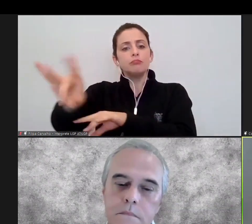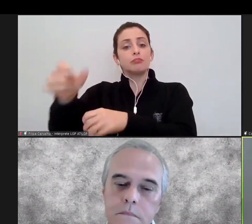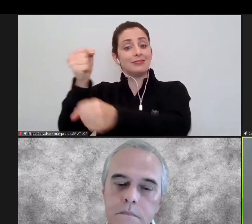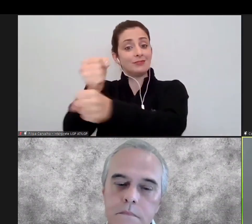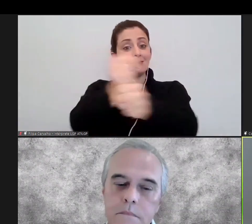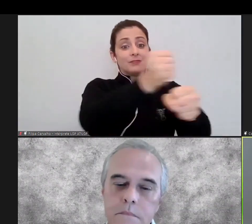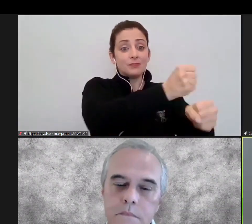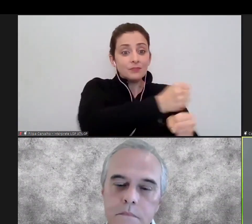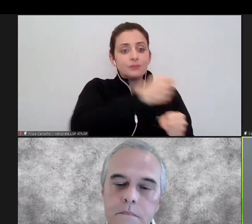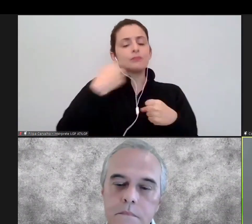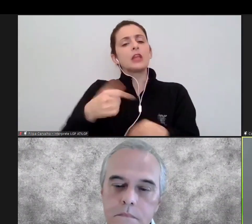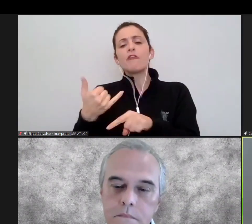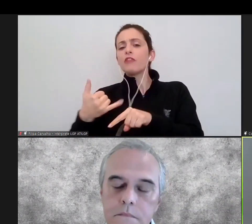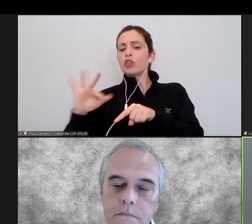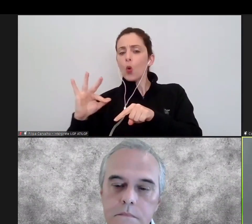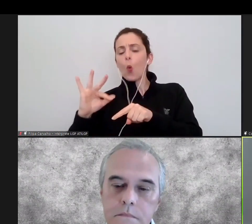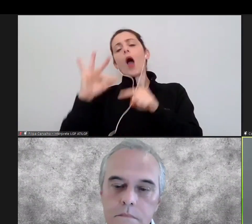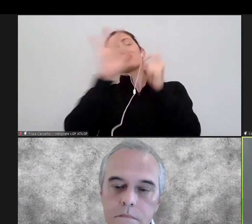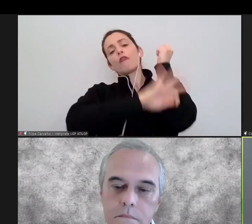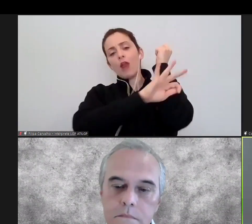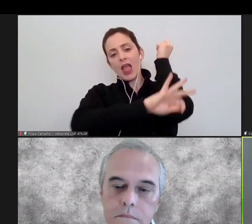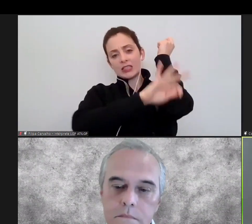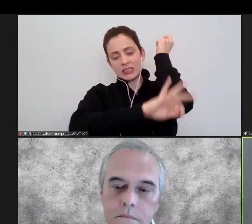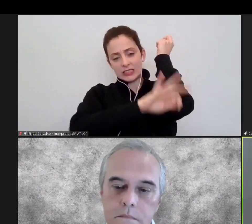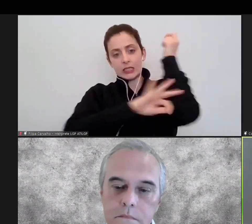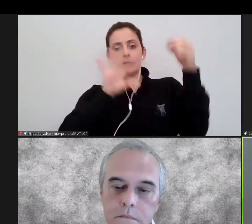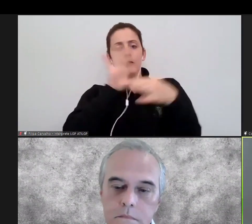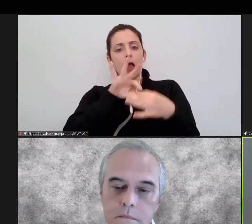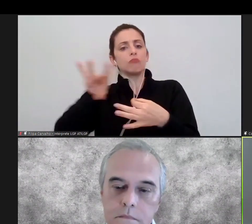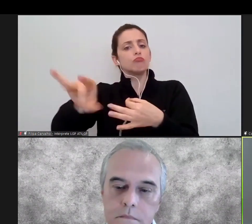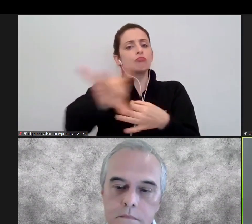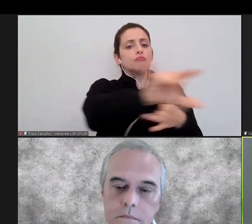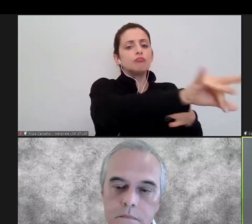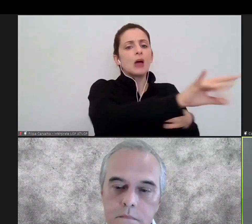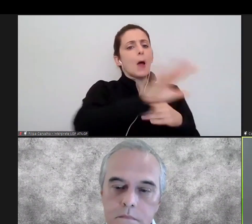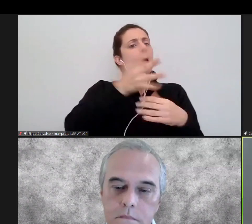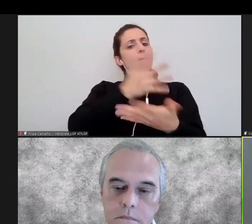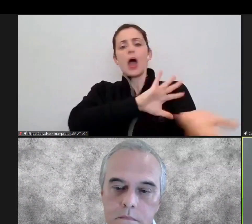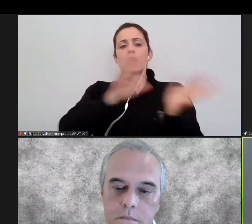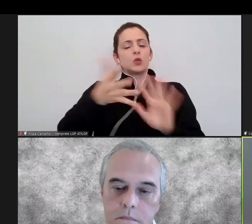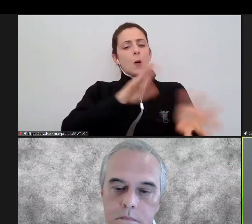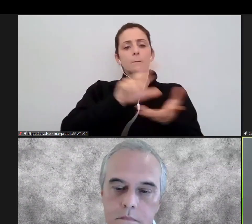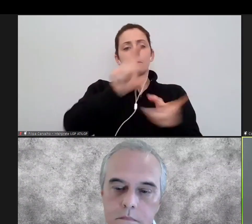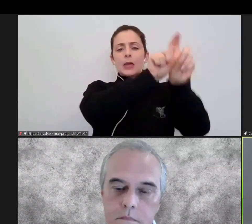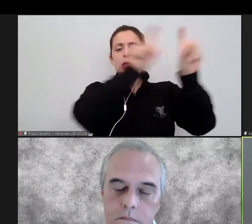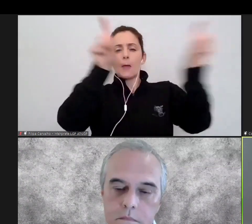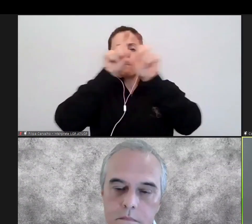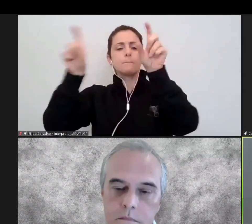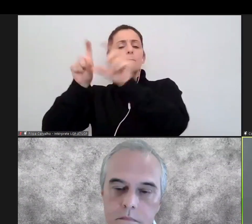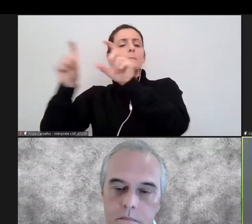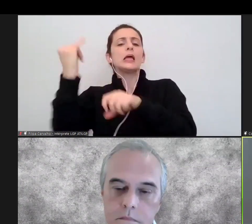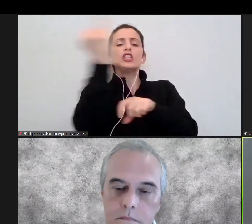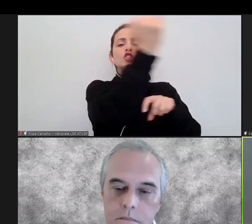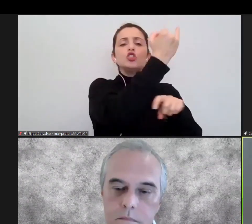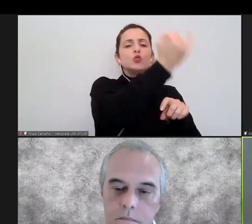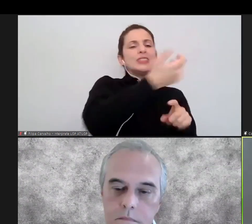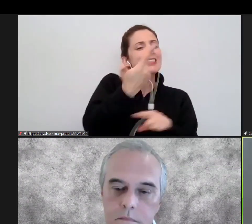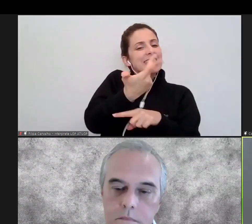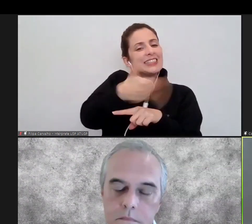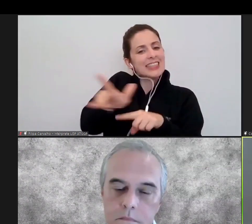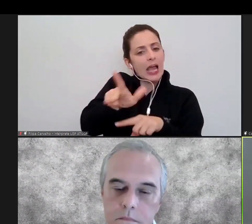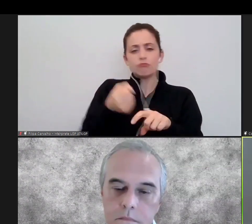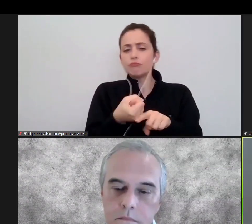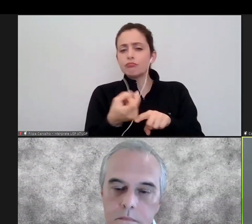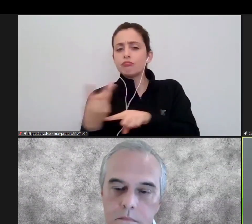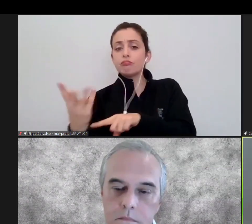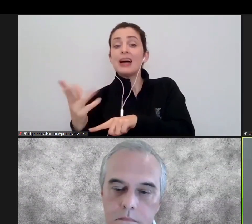das 24 freguesias e que agregam assim mais de 100 entidades e estas 100 entidades estão distribuídas ao longo da